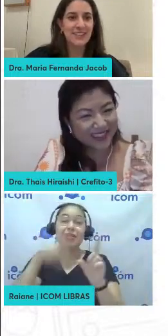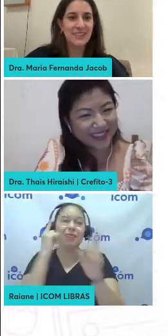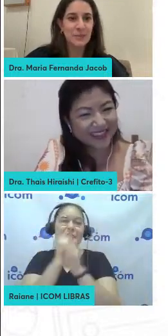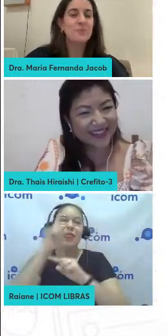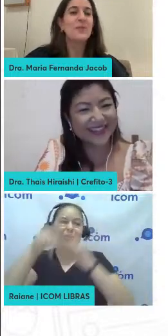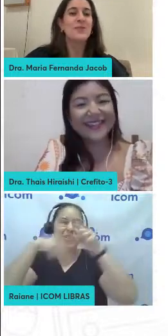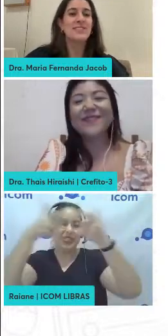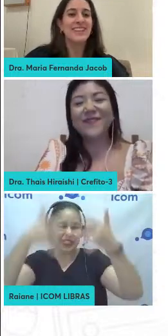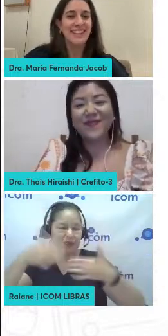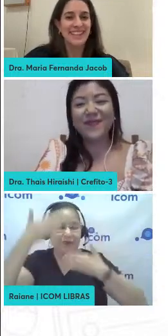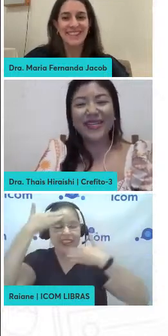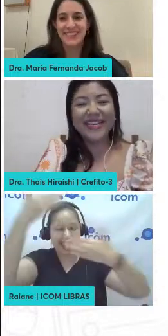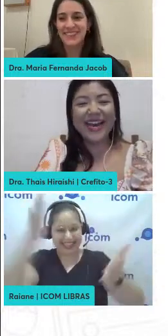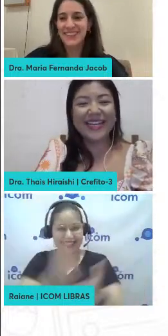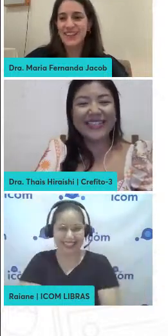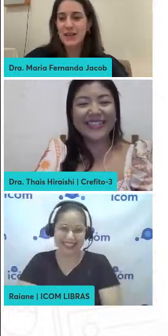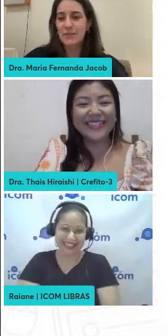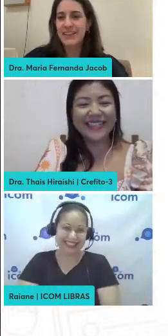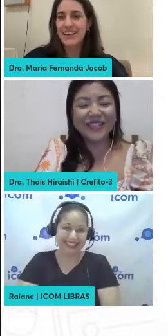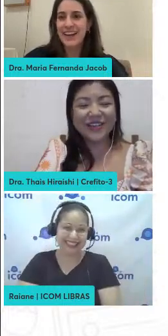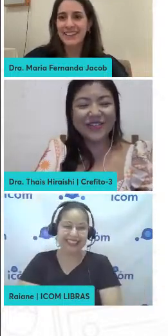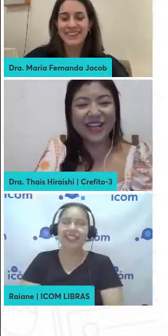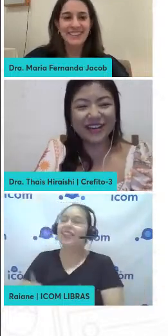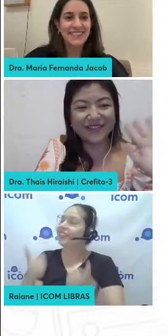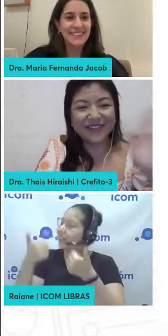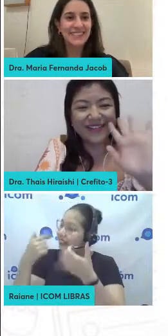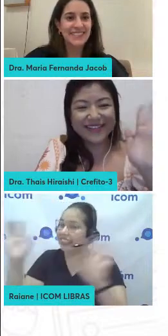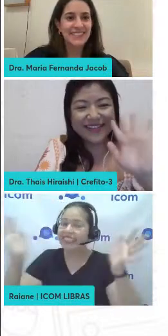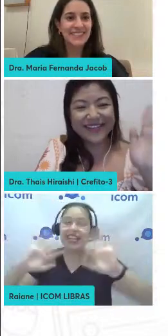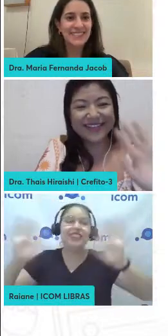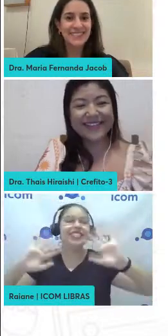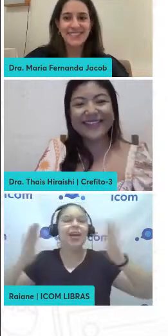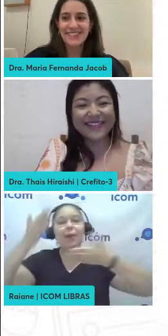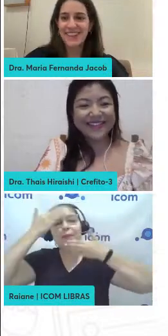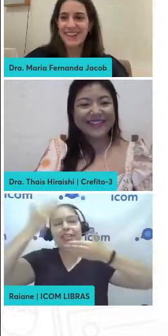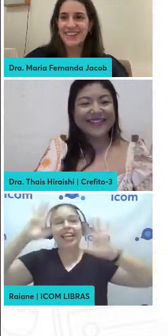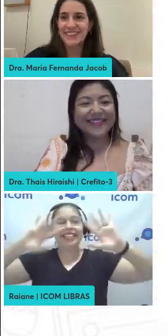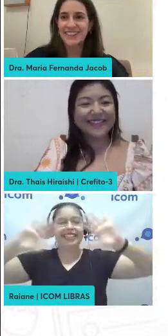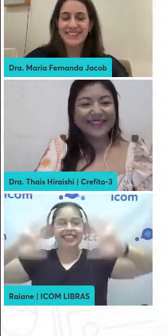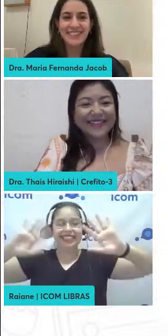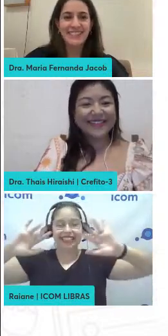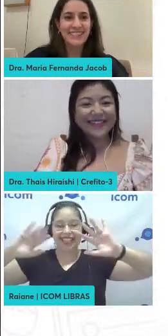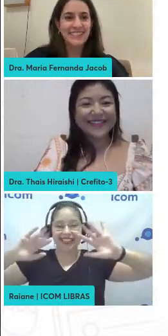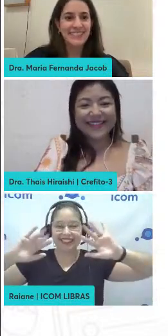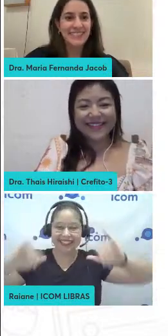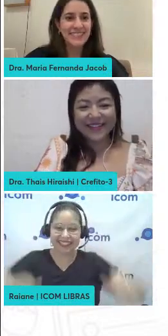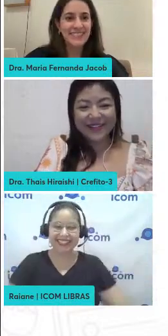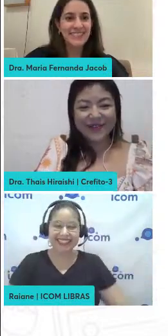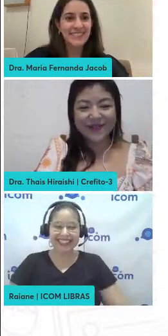outras vezes. Com certeza. Obrigada. Tchau, tchau. Tchau.